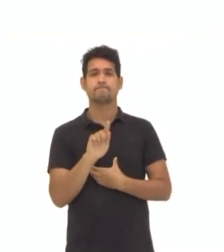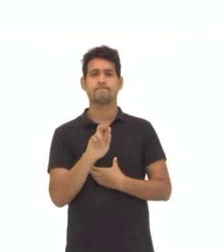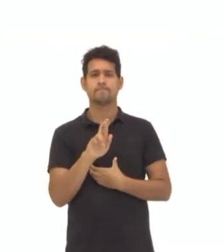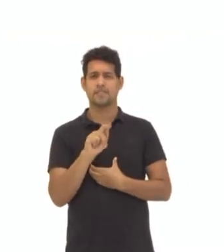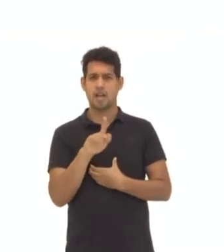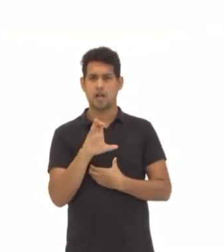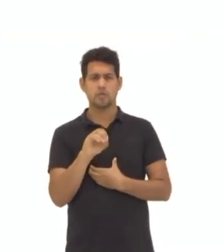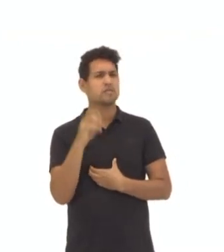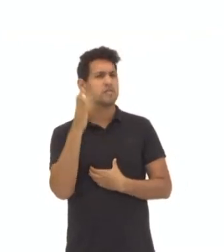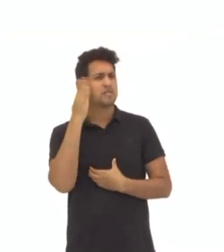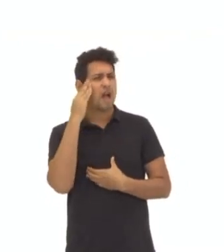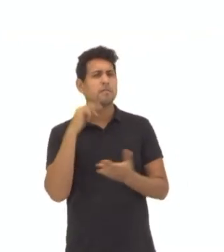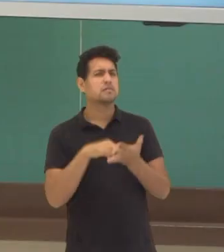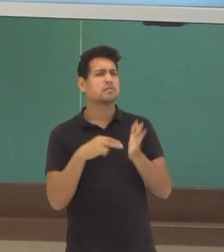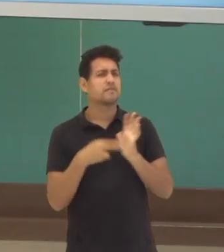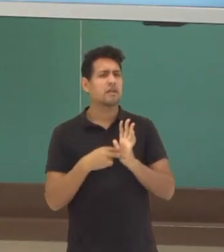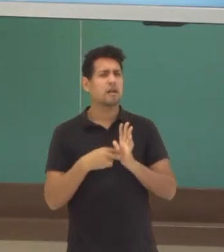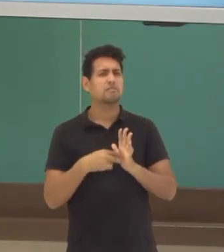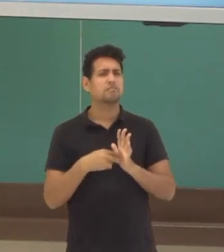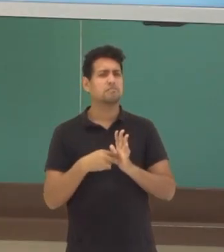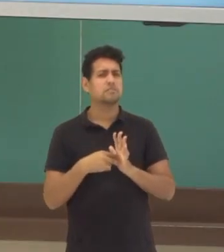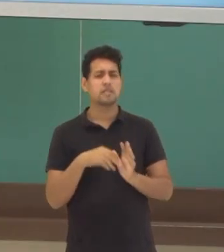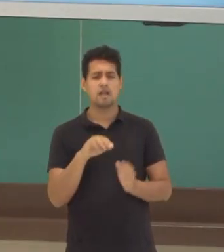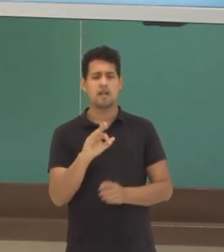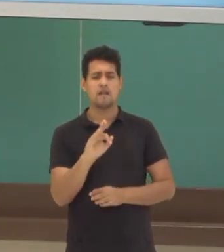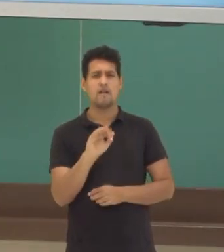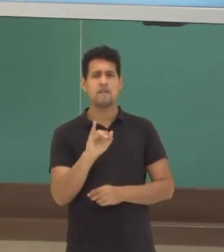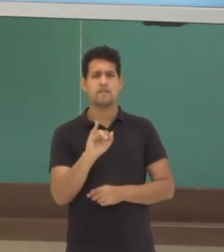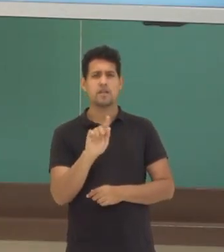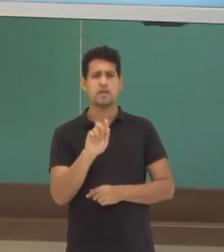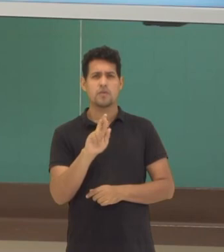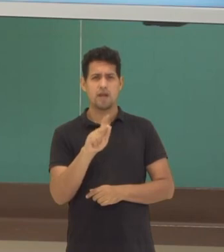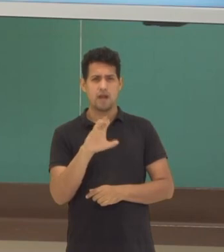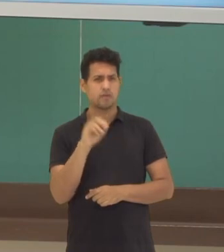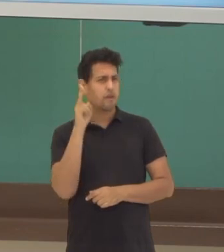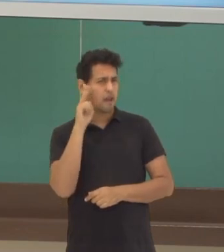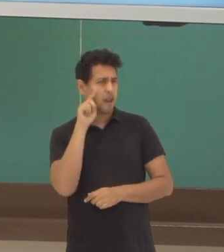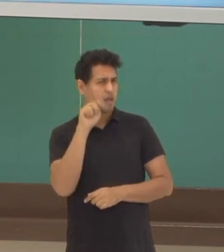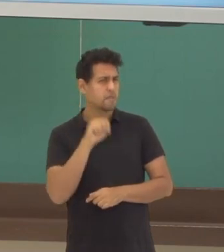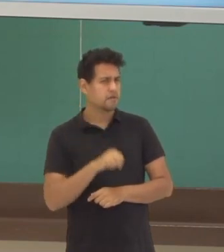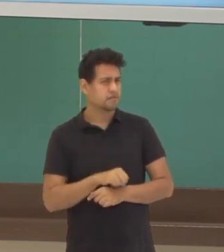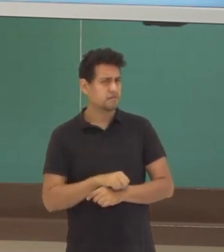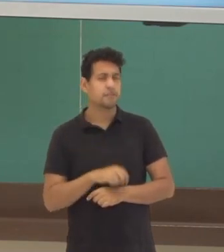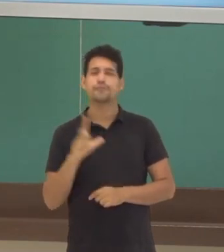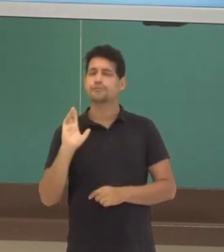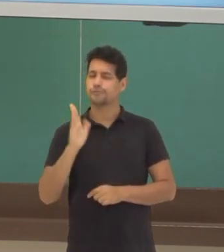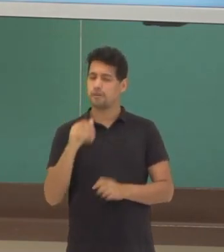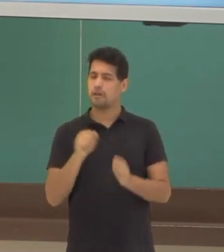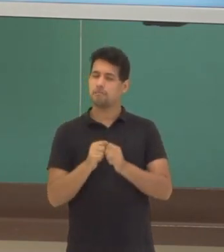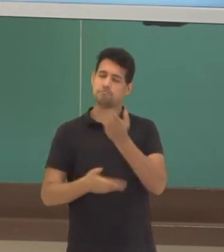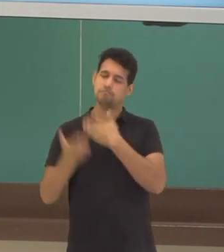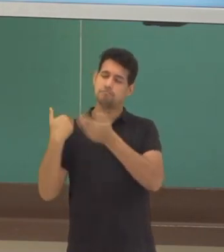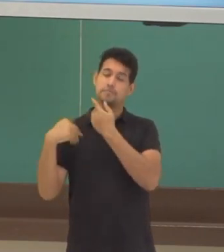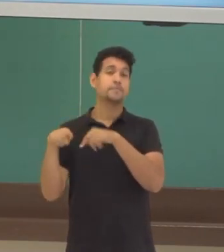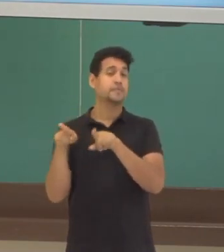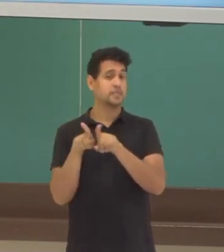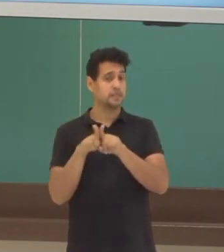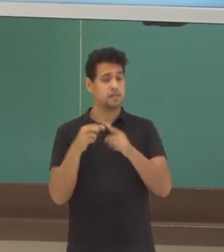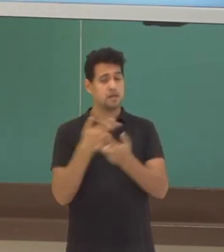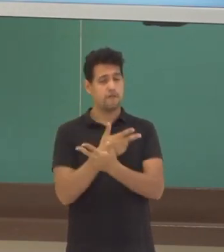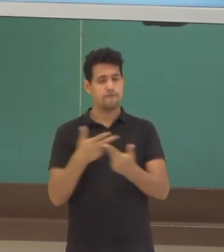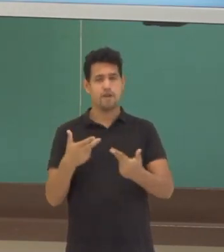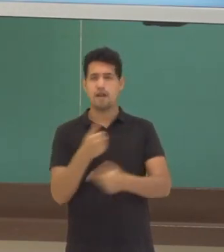a informação e trago a resposta. Algumas outras vezes a informação está implícita, ou seja, eu preciso